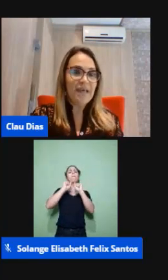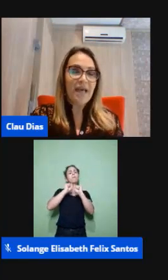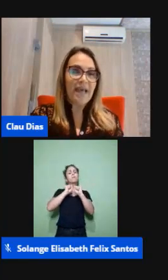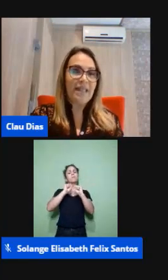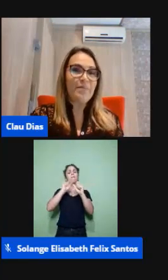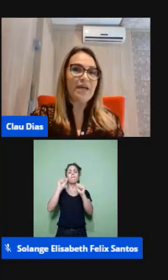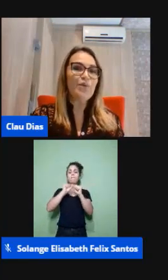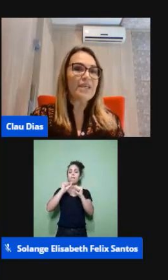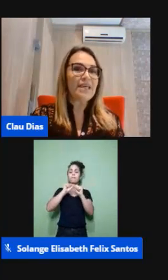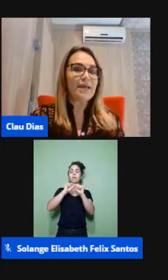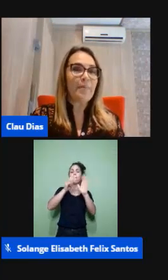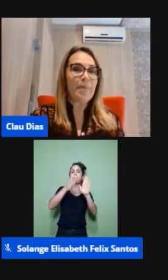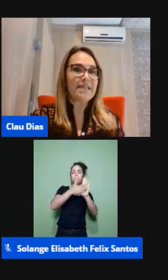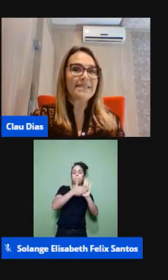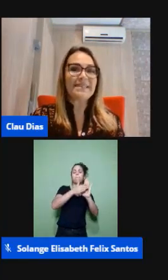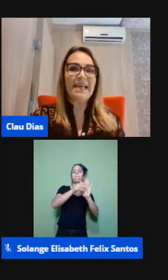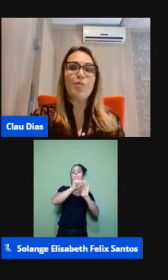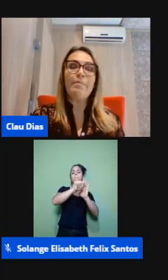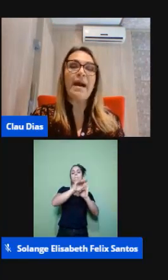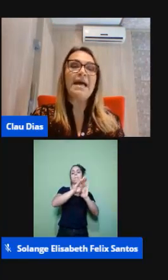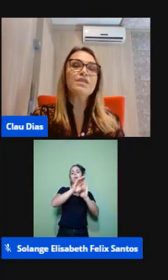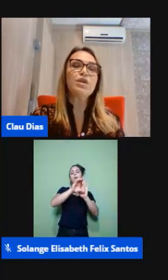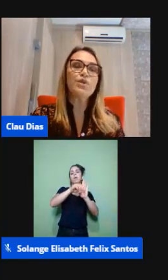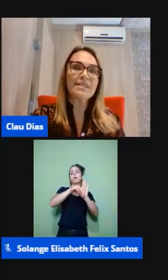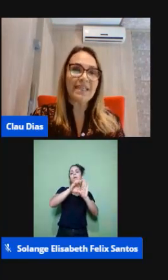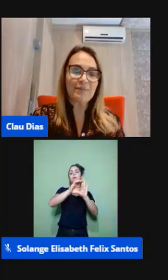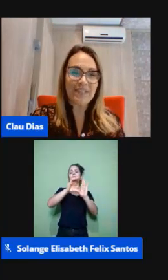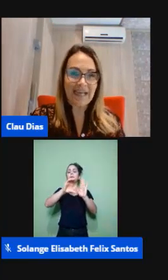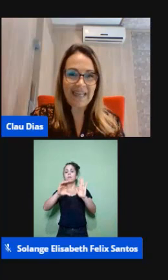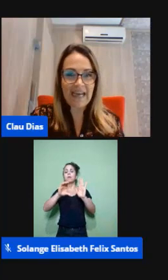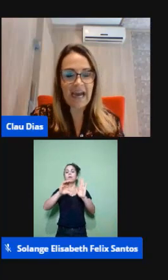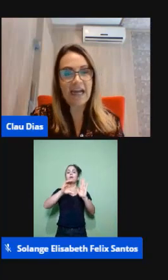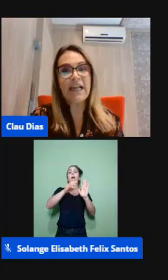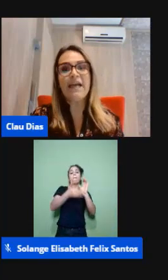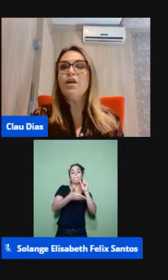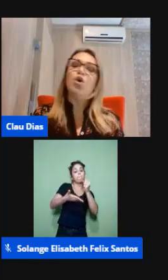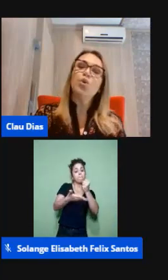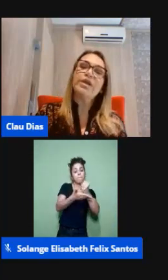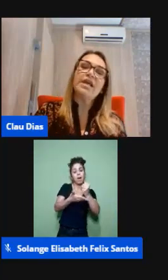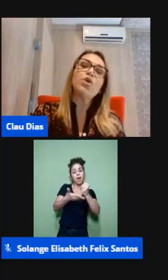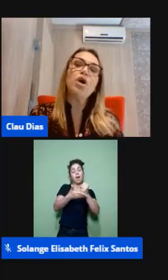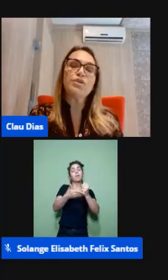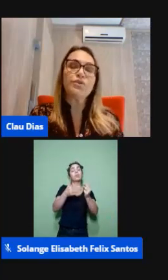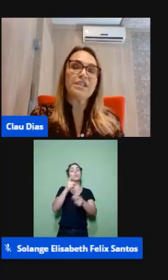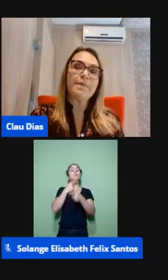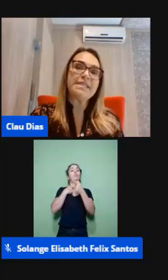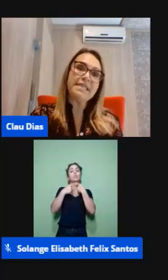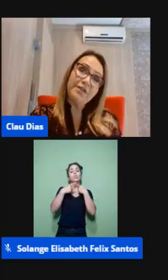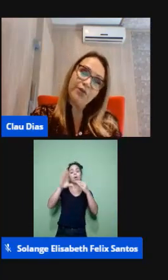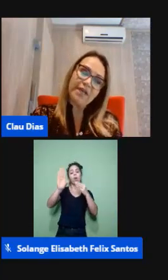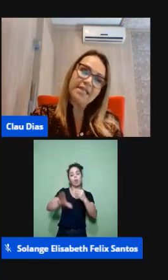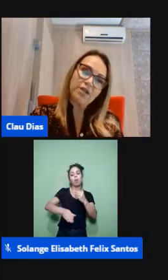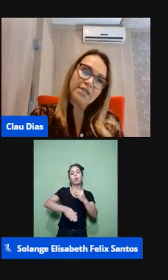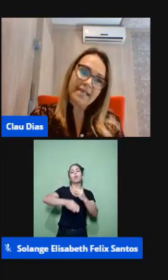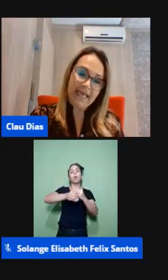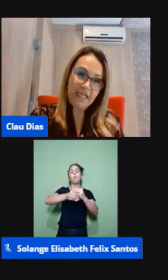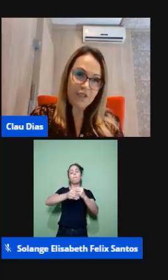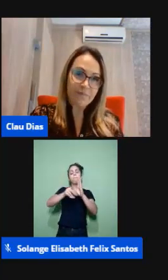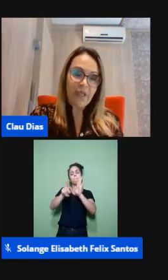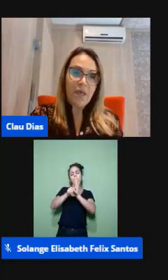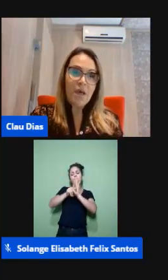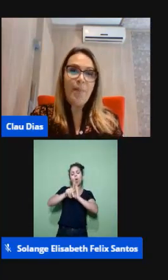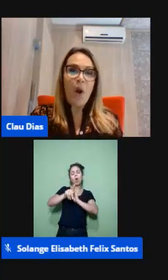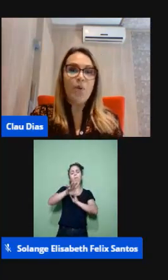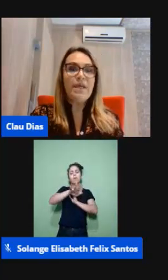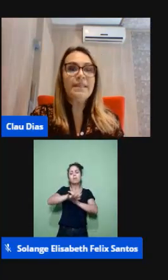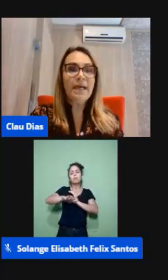documento, né, lembrando que a BNCC era uma base e nós gostaríamos de agregar, né, o que é nosso, o que é específico aqui da nossa